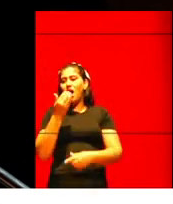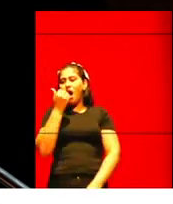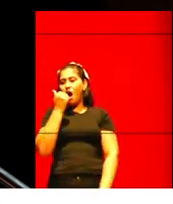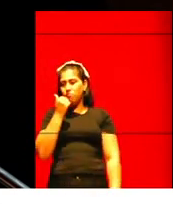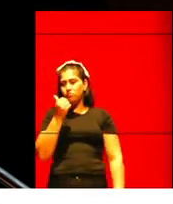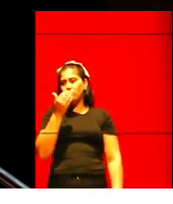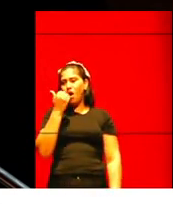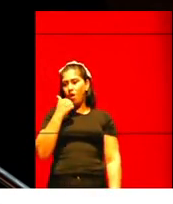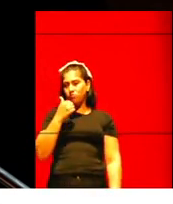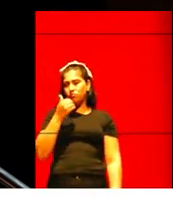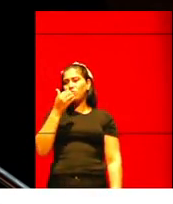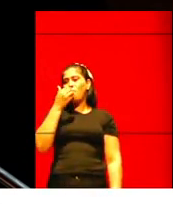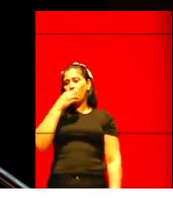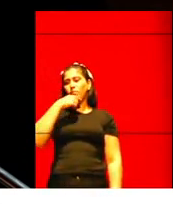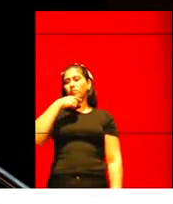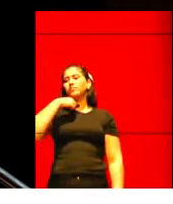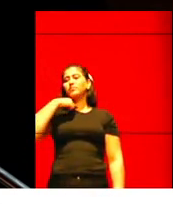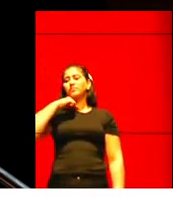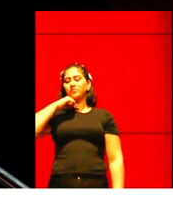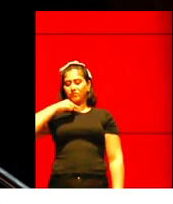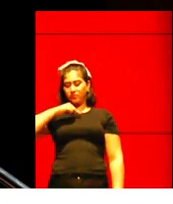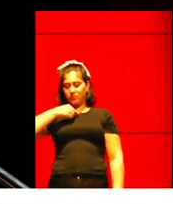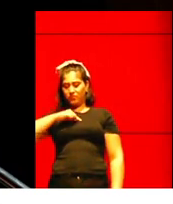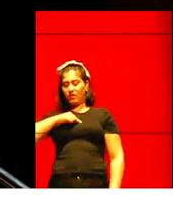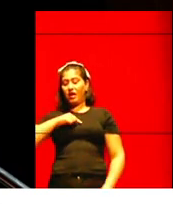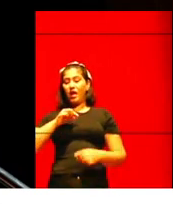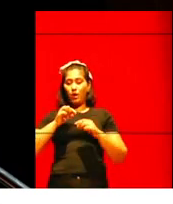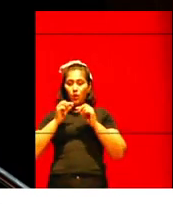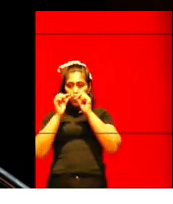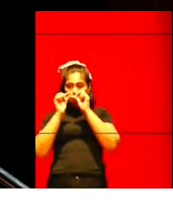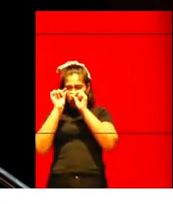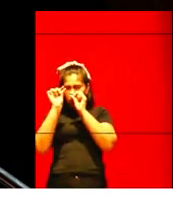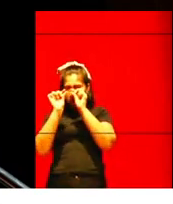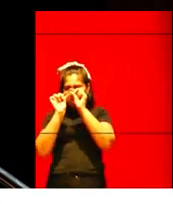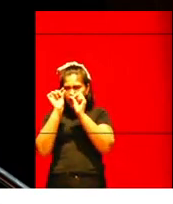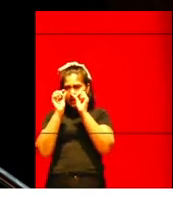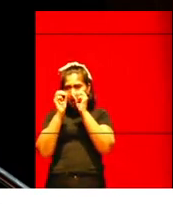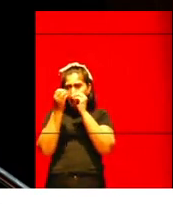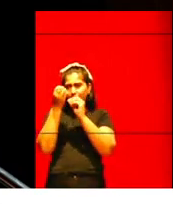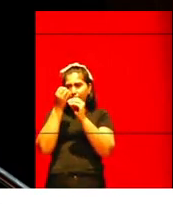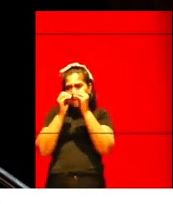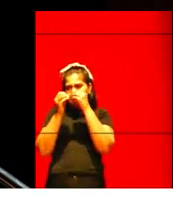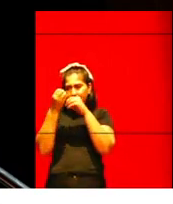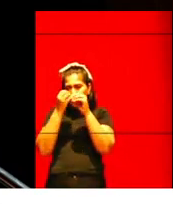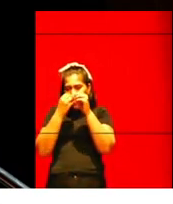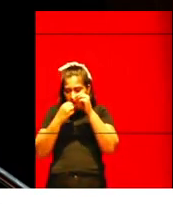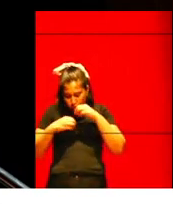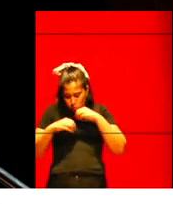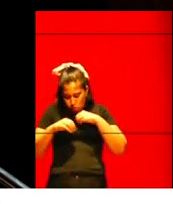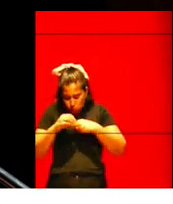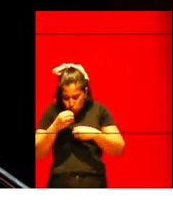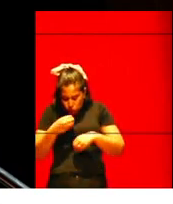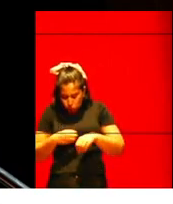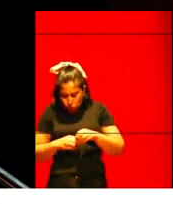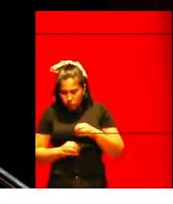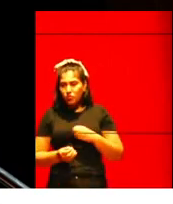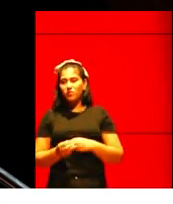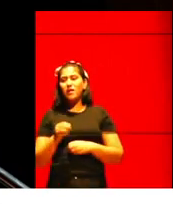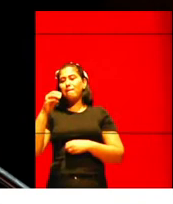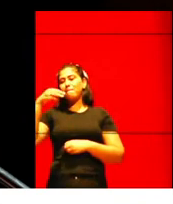a liberar as moléculas menores. E uma dessas moléculas menores é a molécula de